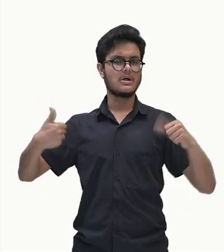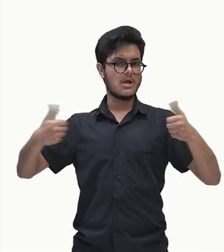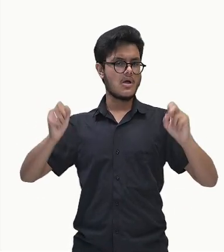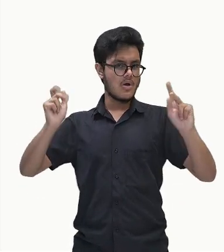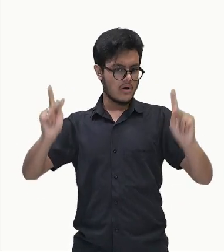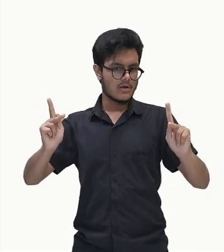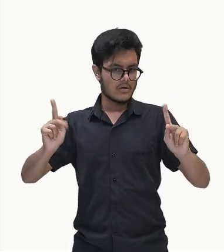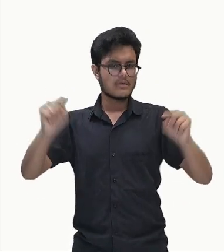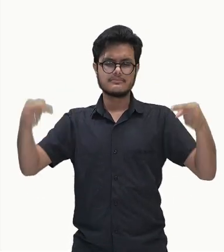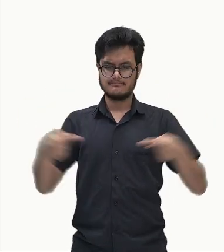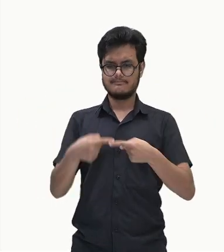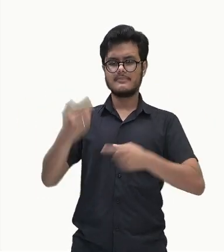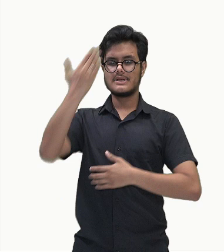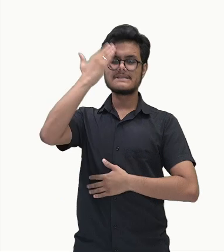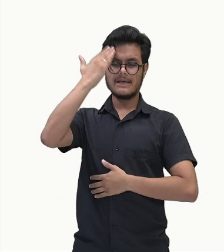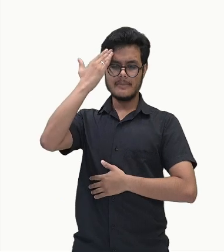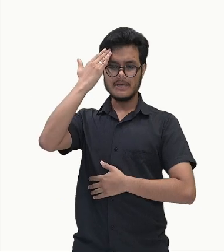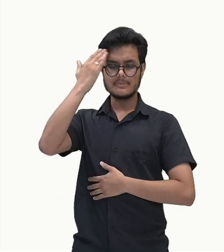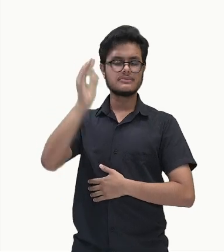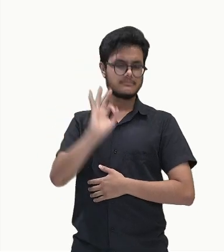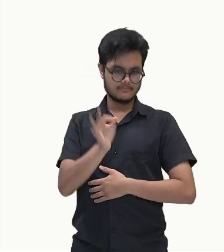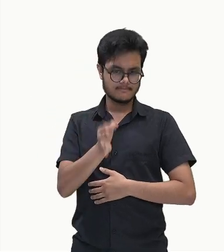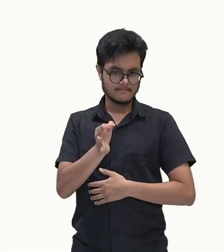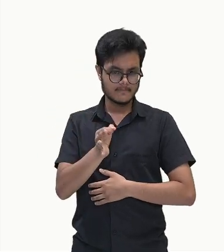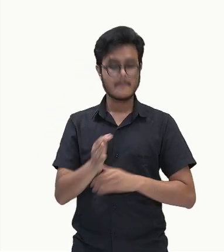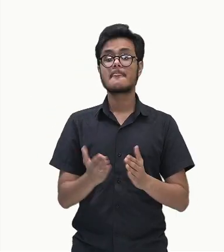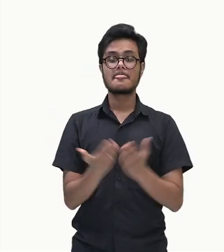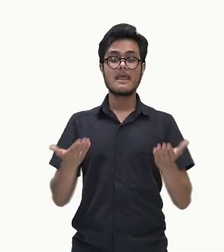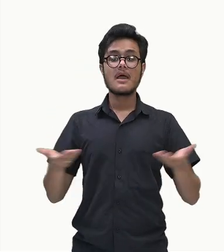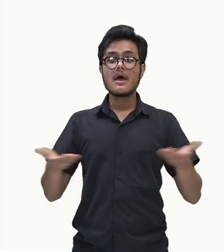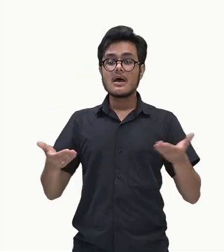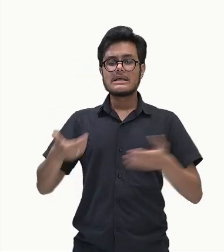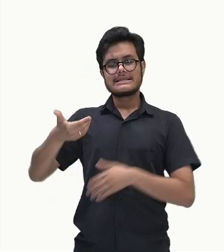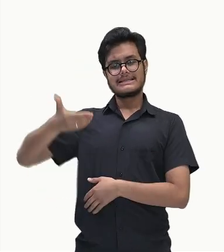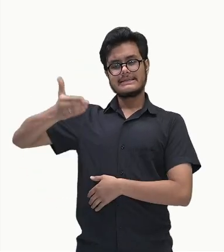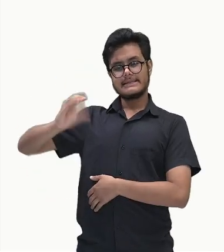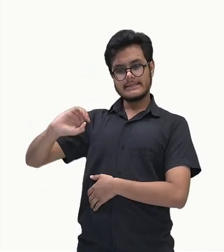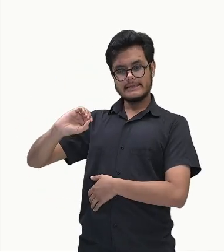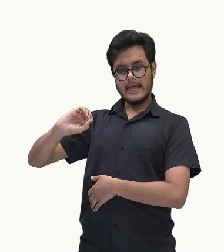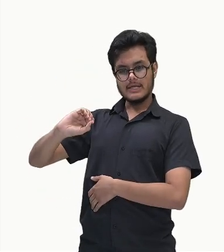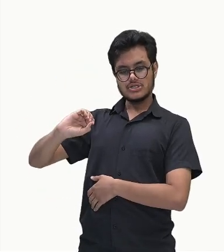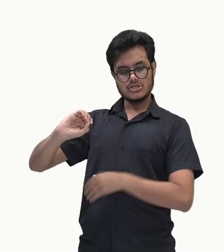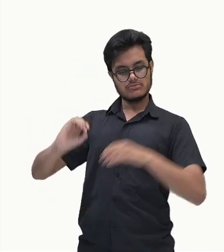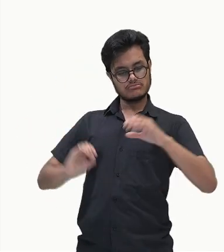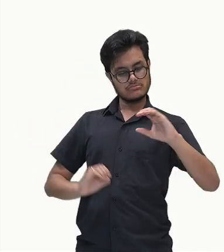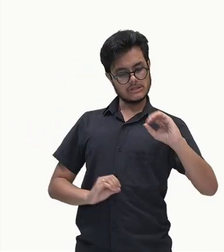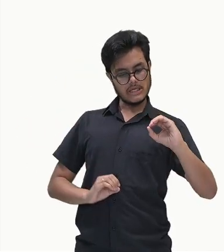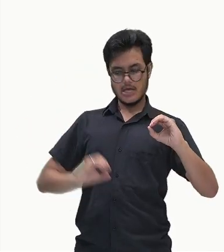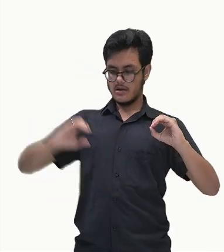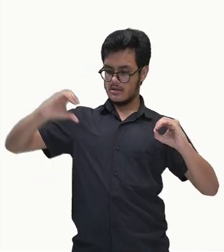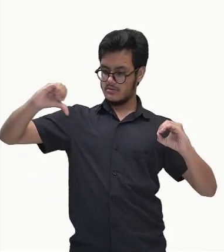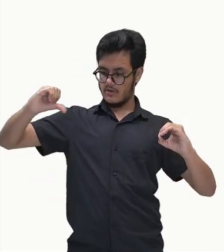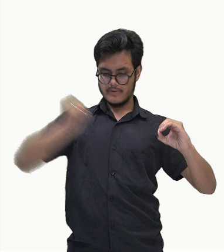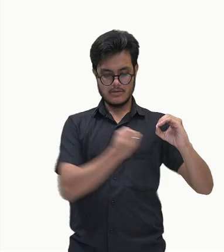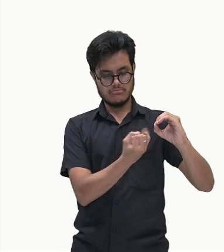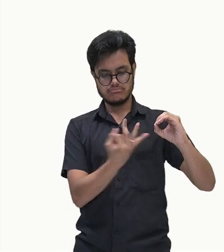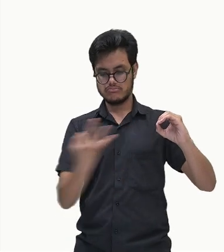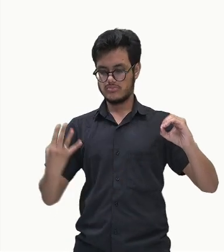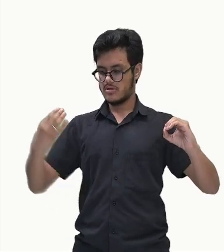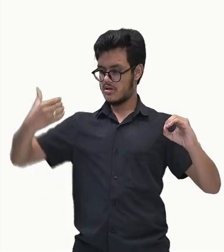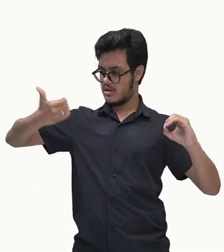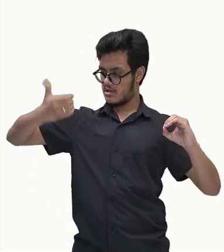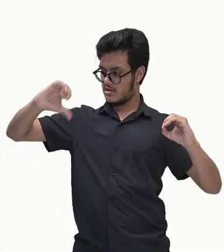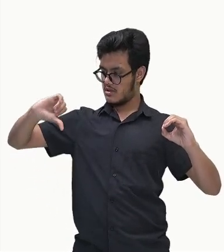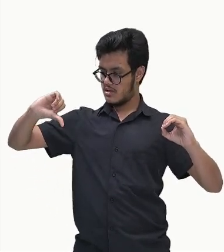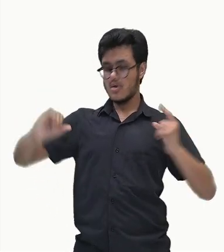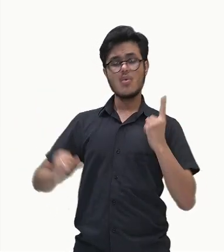4 o se ou o e a gente tem 10 algarismos de 0 a a gente usou um Por